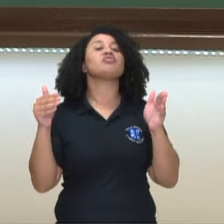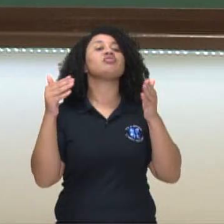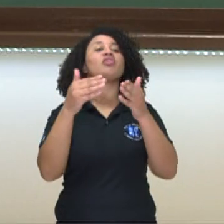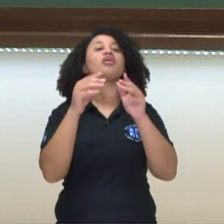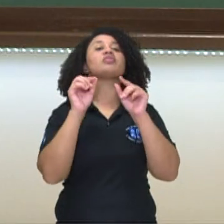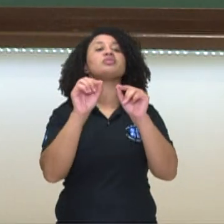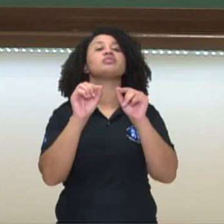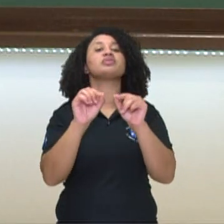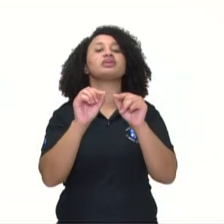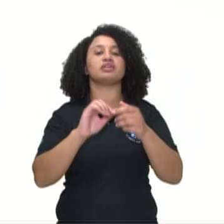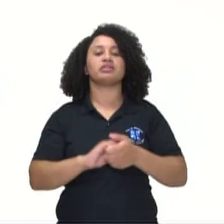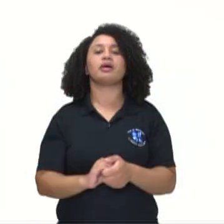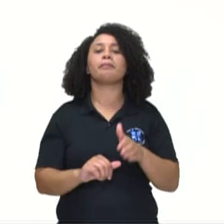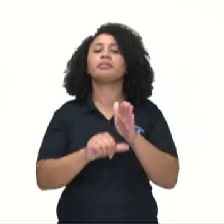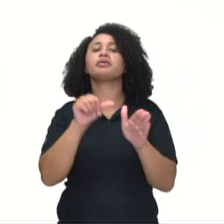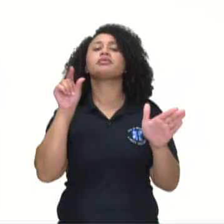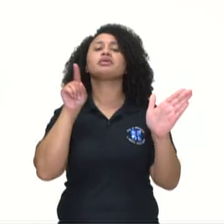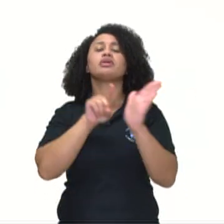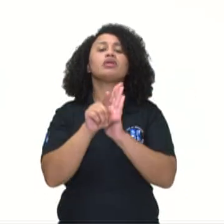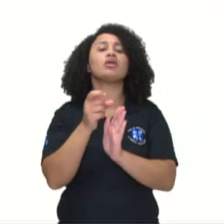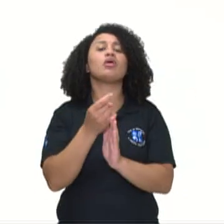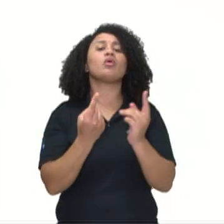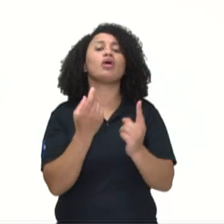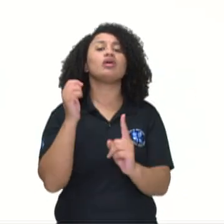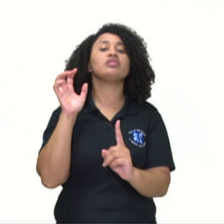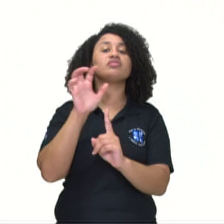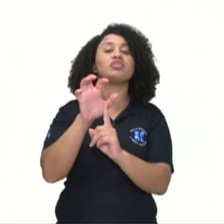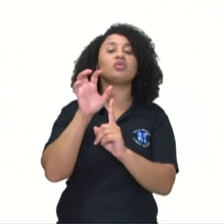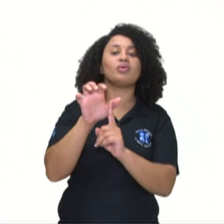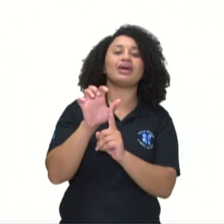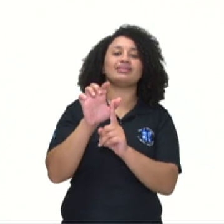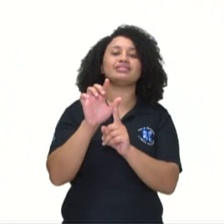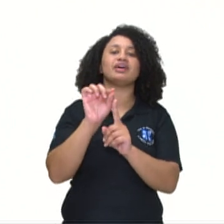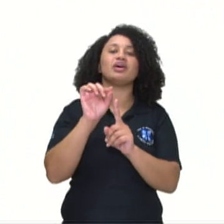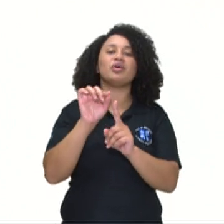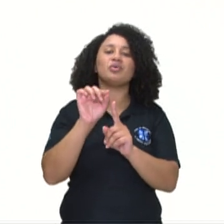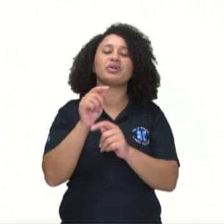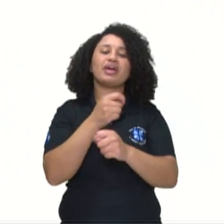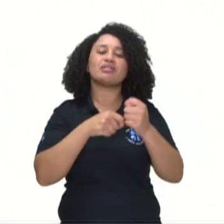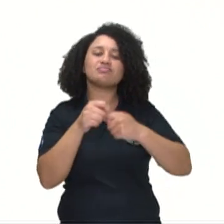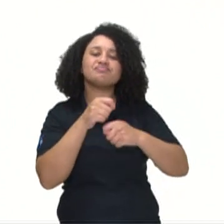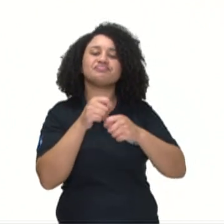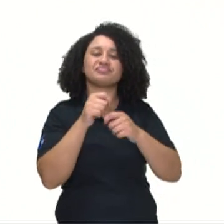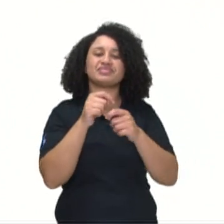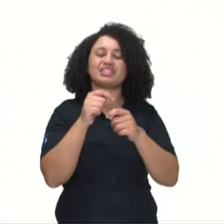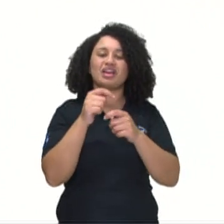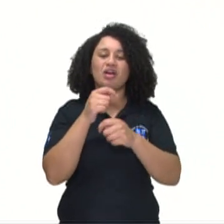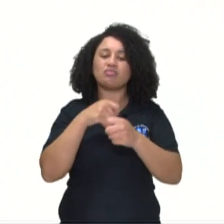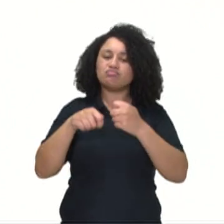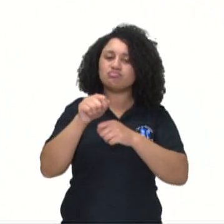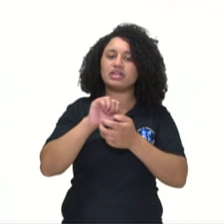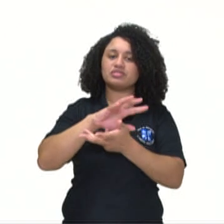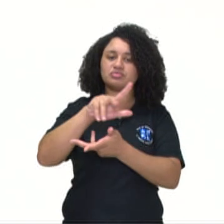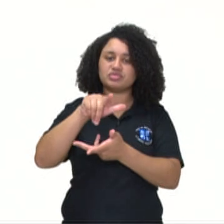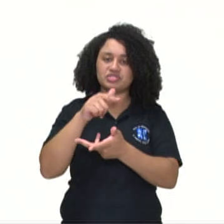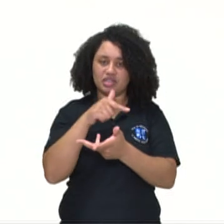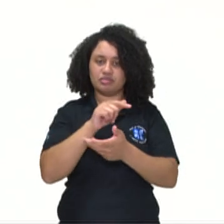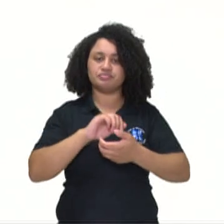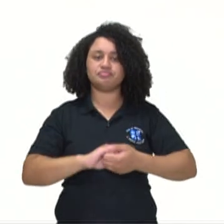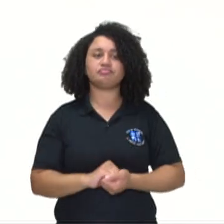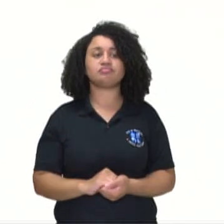questão do dia, que é qual a influência da globalização no mercado mundial, no comércio mundial. Para darmos esse